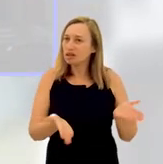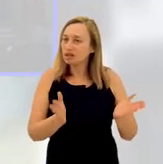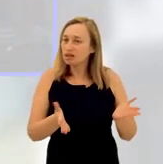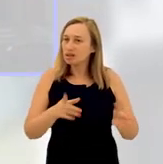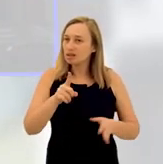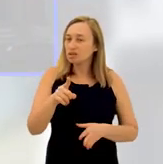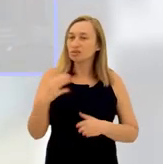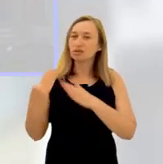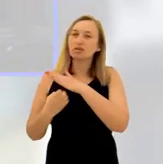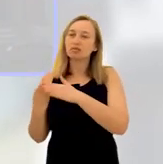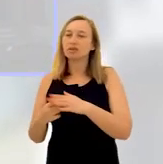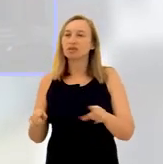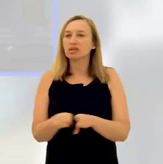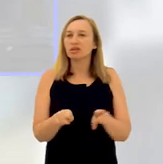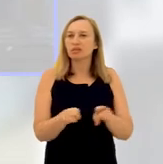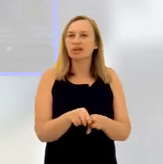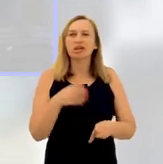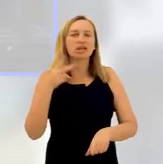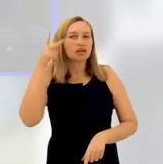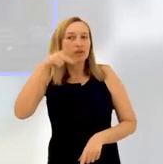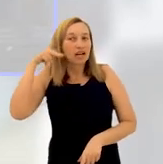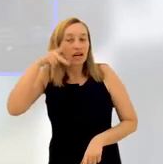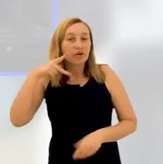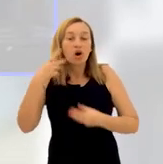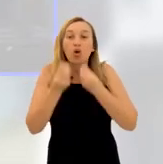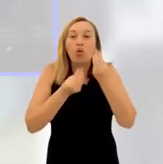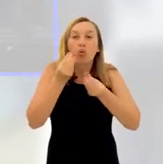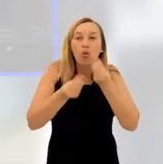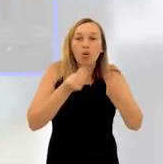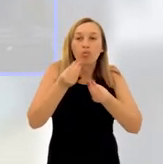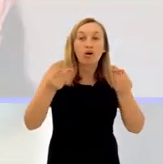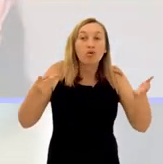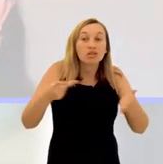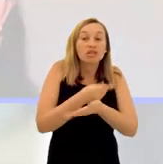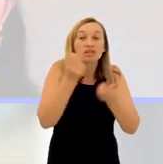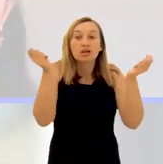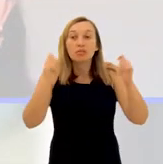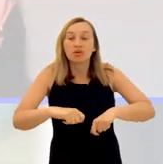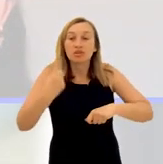implantando agora, parece, né? Sua empresa está implantando também na Paraíba. Como é que surgiu essa